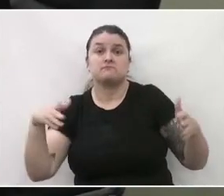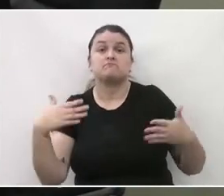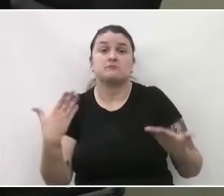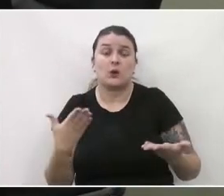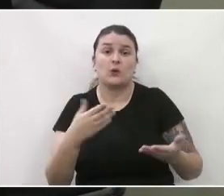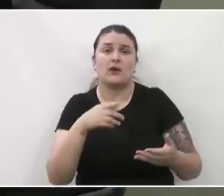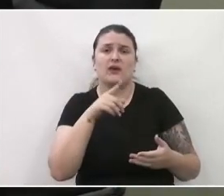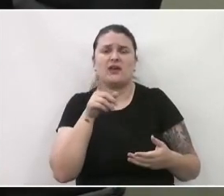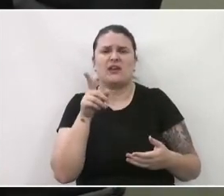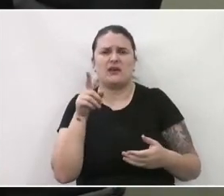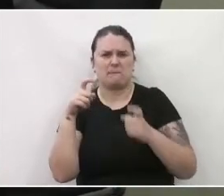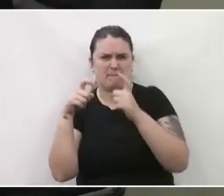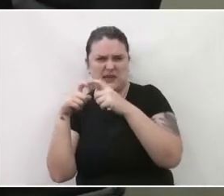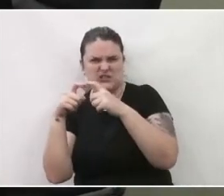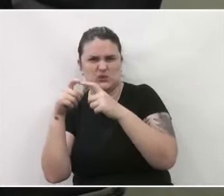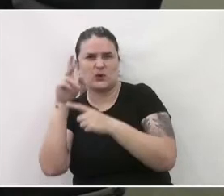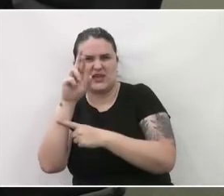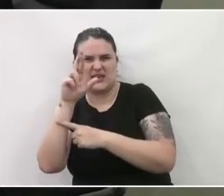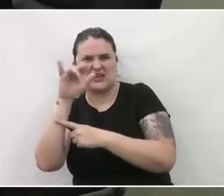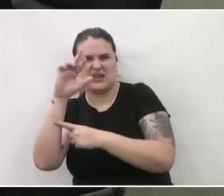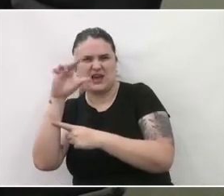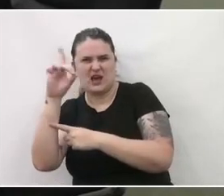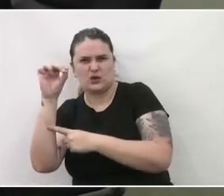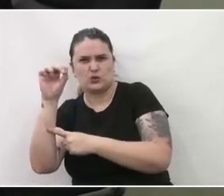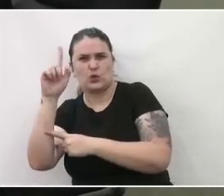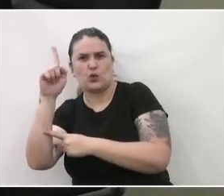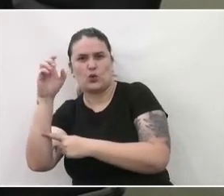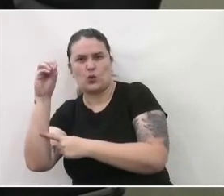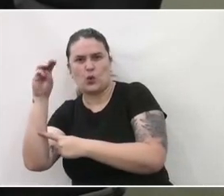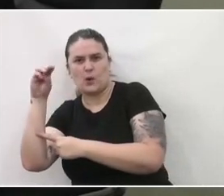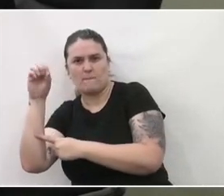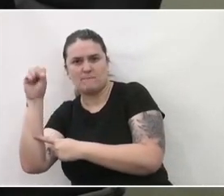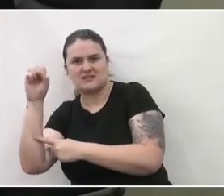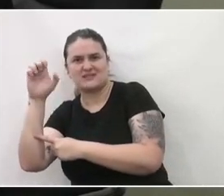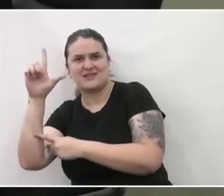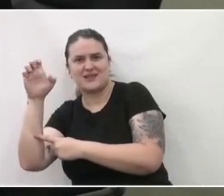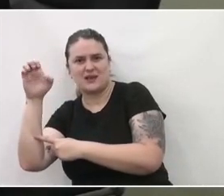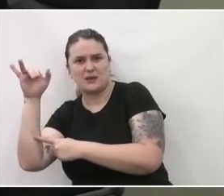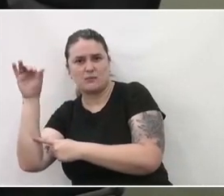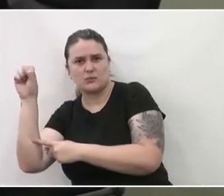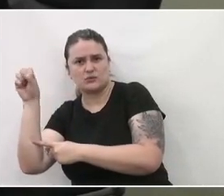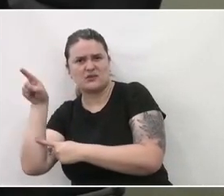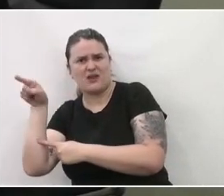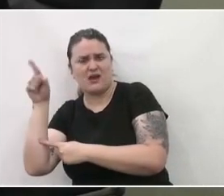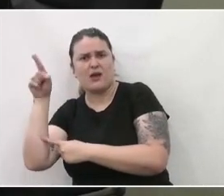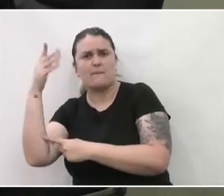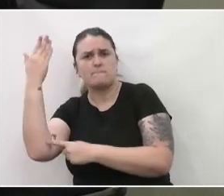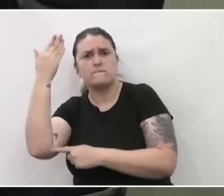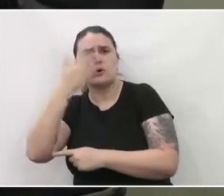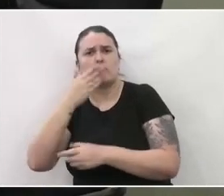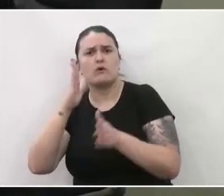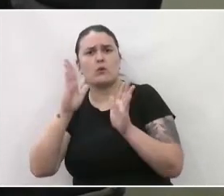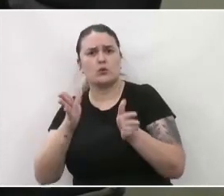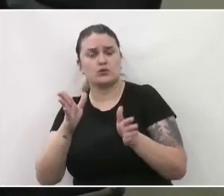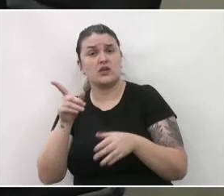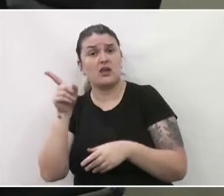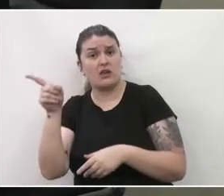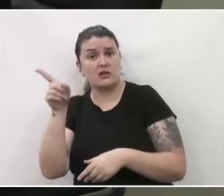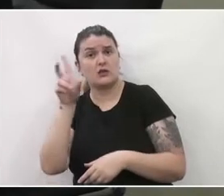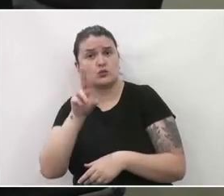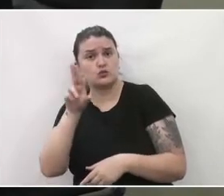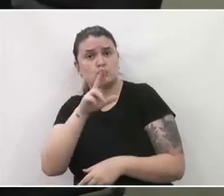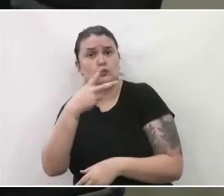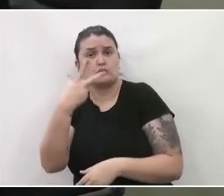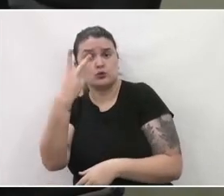esse médico aqui, o Dr. Ricardo Gomes de Lemos, é uma das maiores provas hoje. Ele tomou as